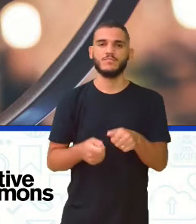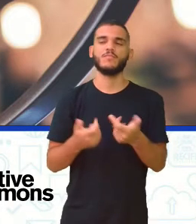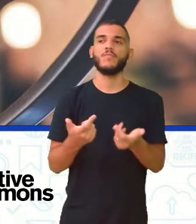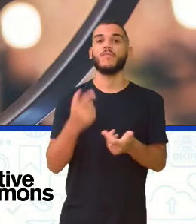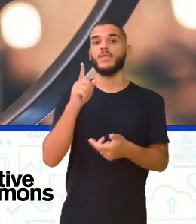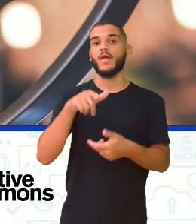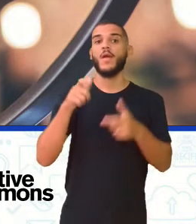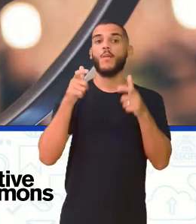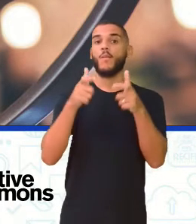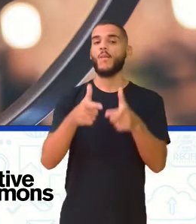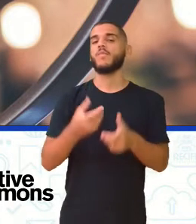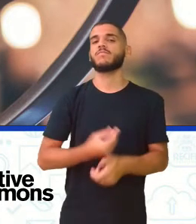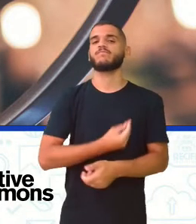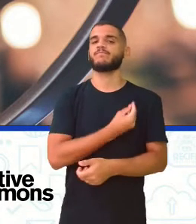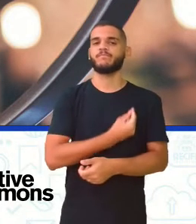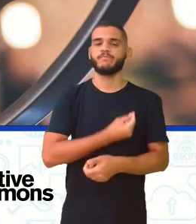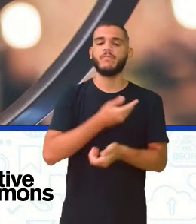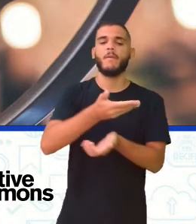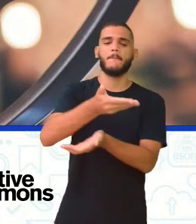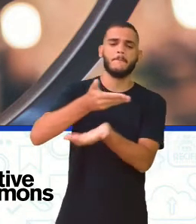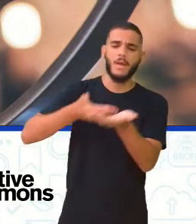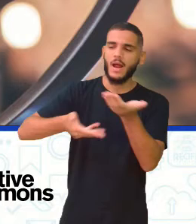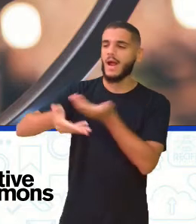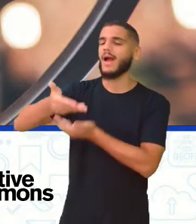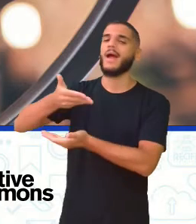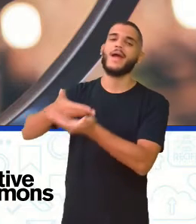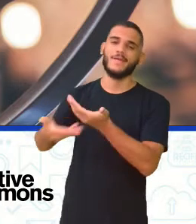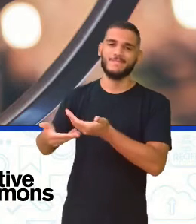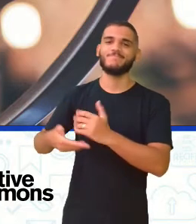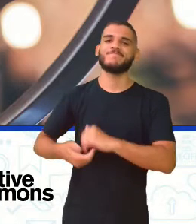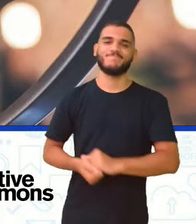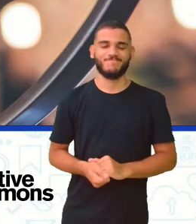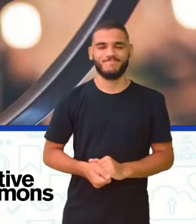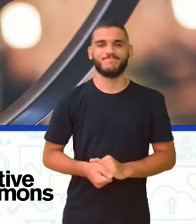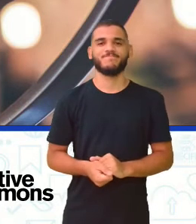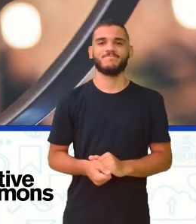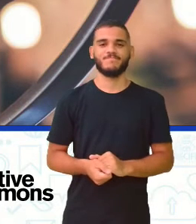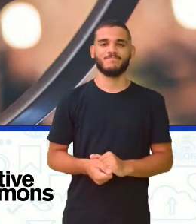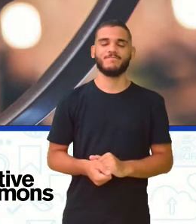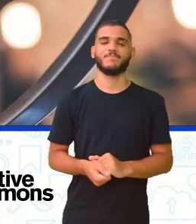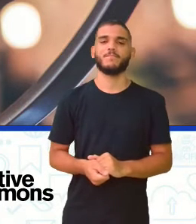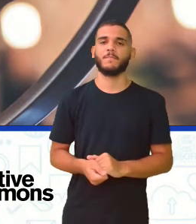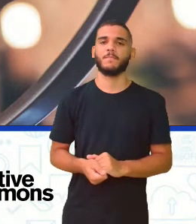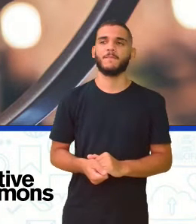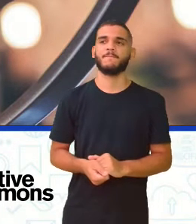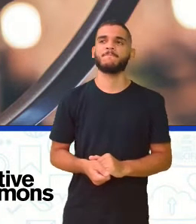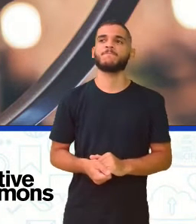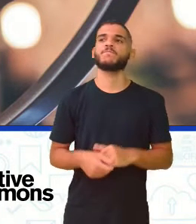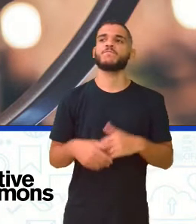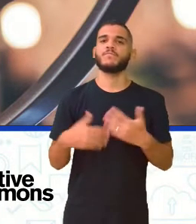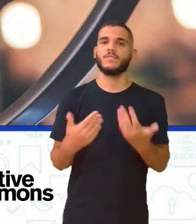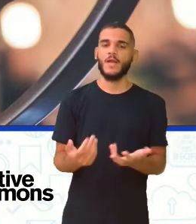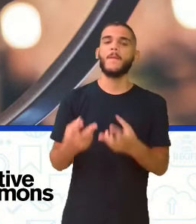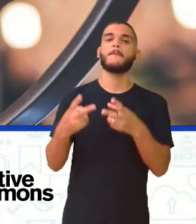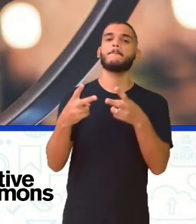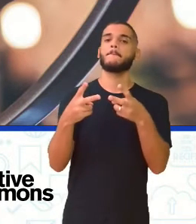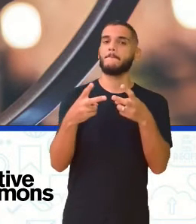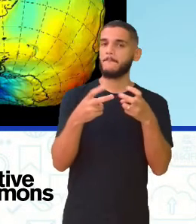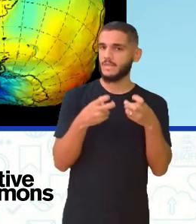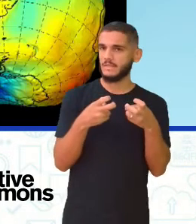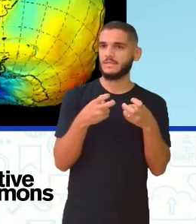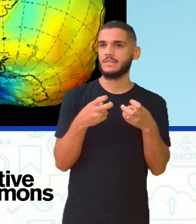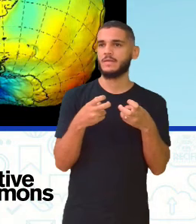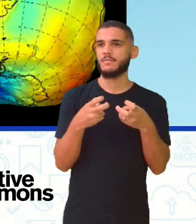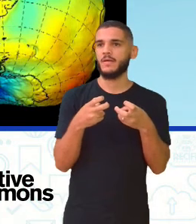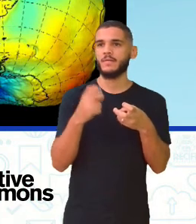lugar de vivência, o nosso lugar de habitar. Visto isso, olha só